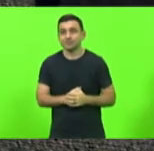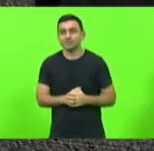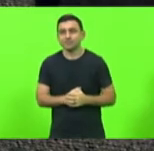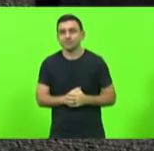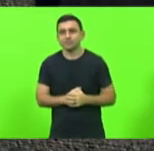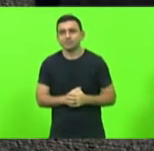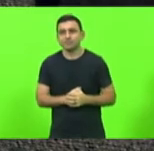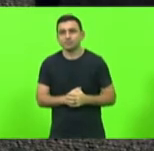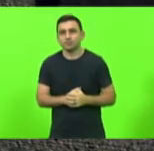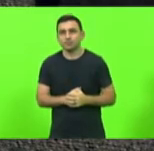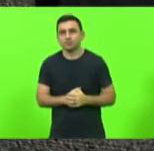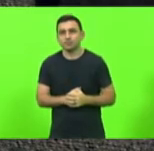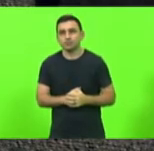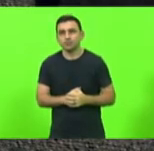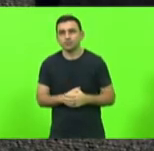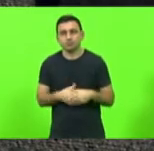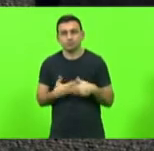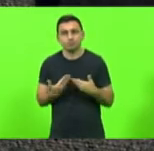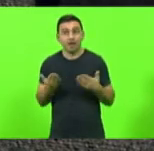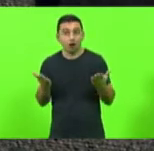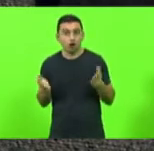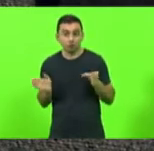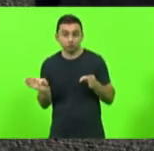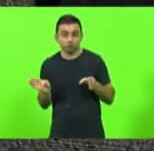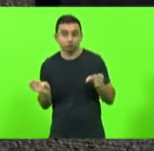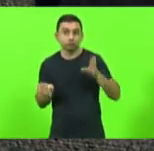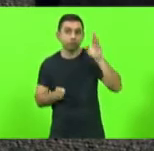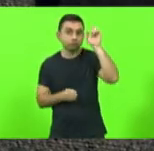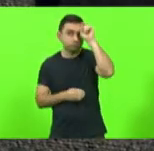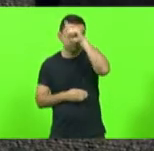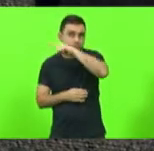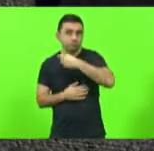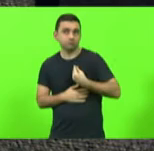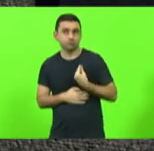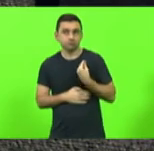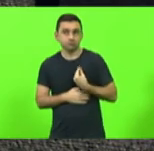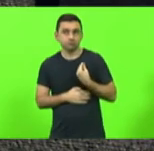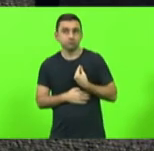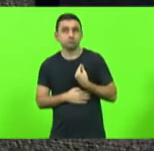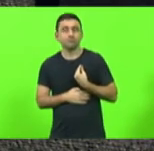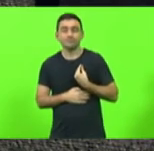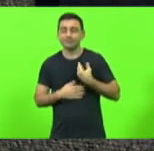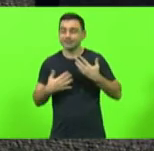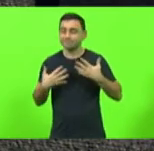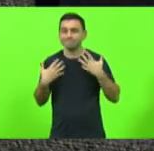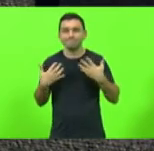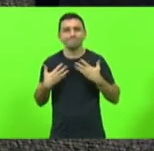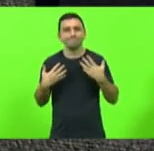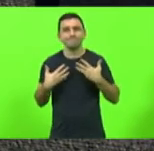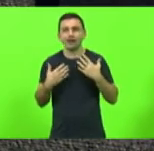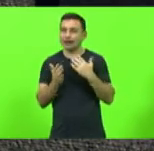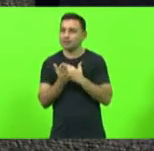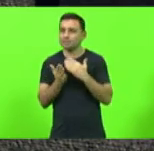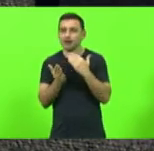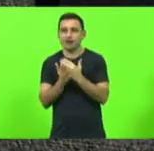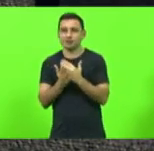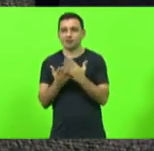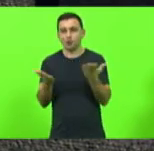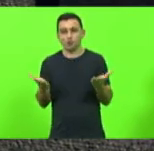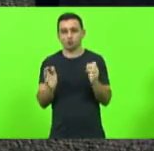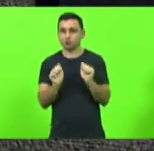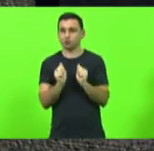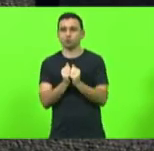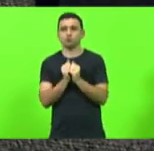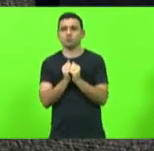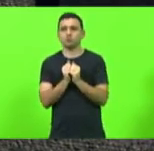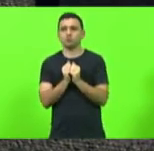E, apesar desse momento difícil que a gente está vivendo, é uma alegria enorme poder estar aqui com vocês hoje e